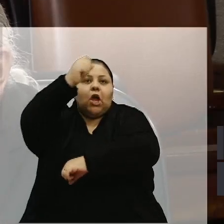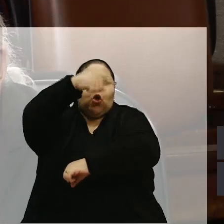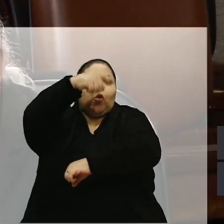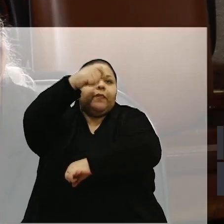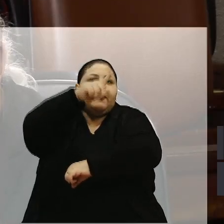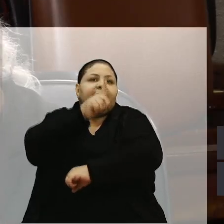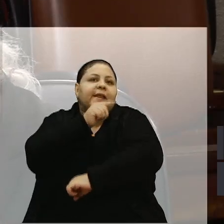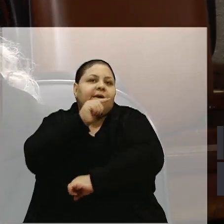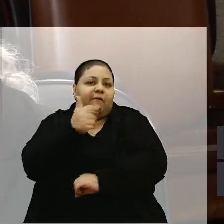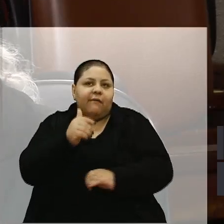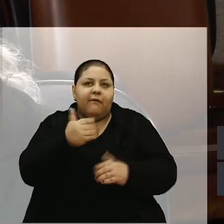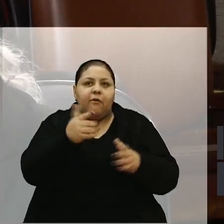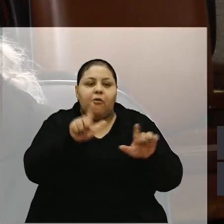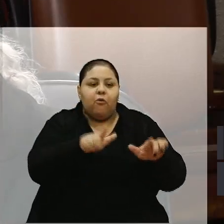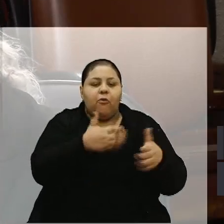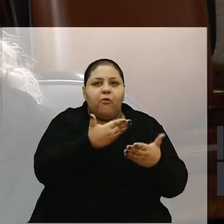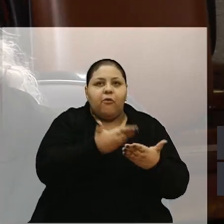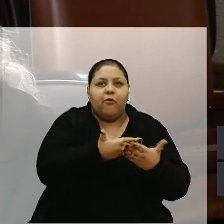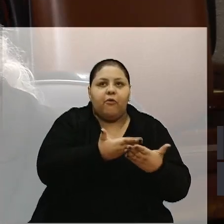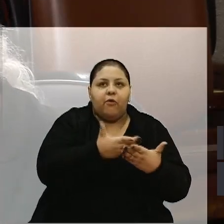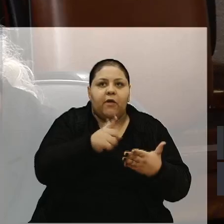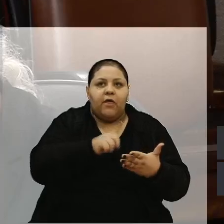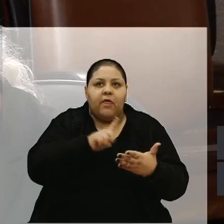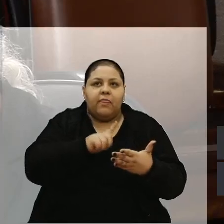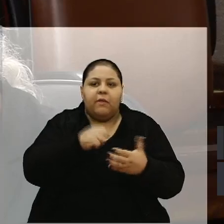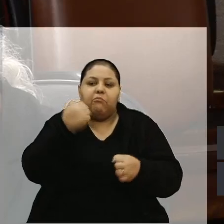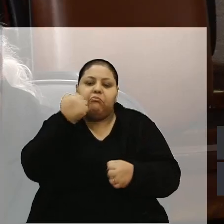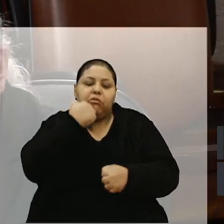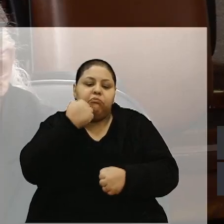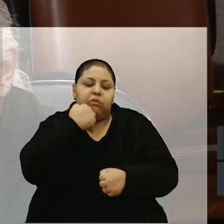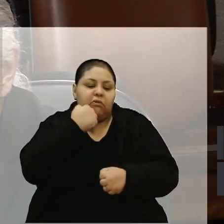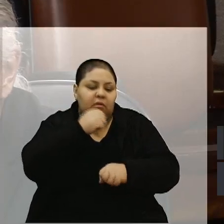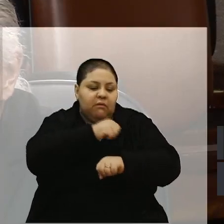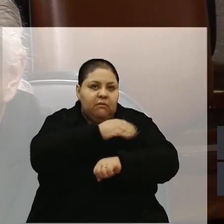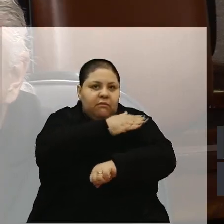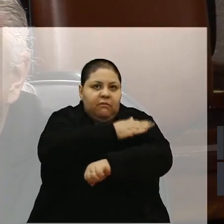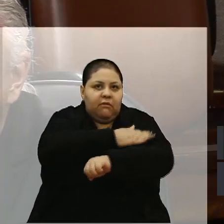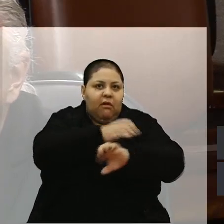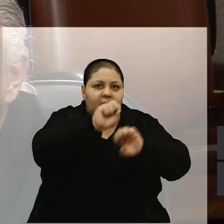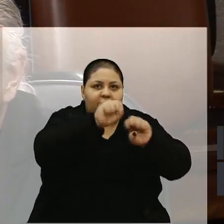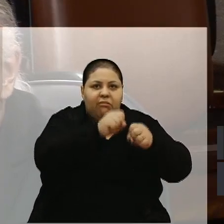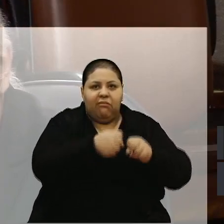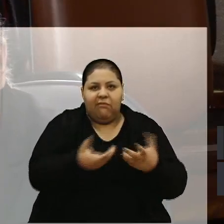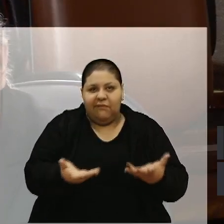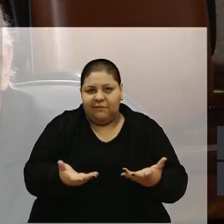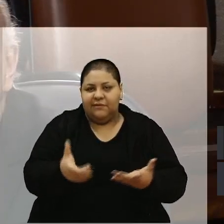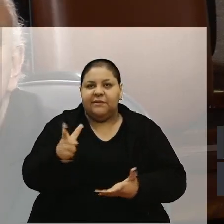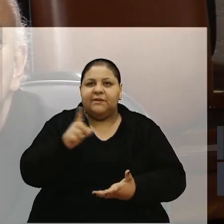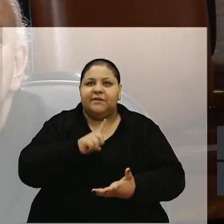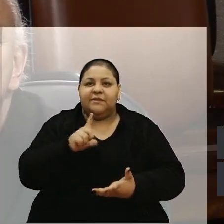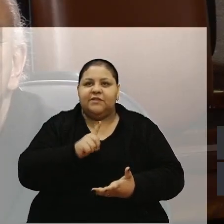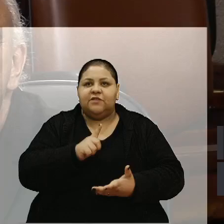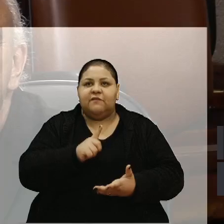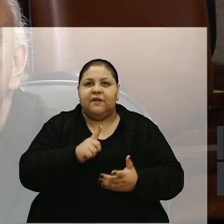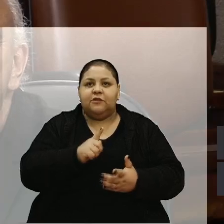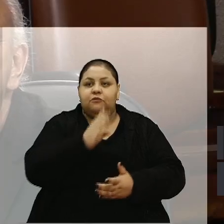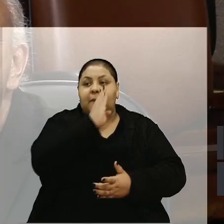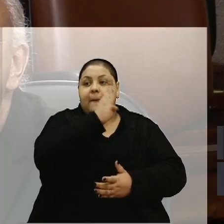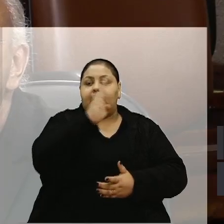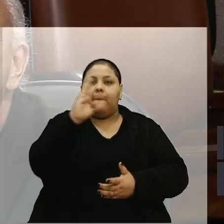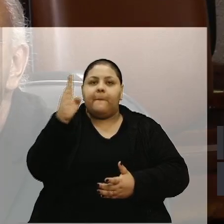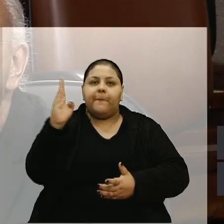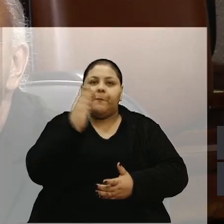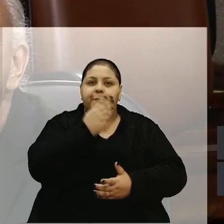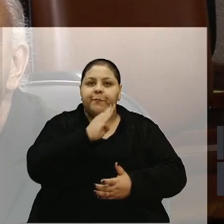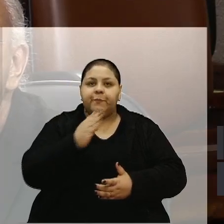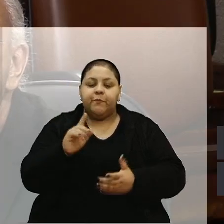de aula sem os parquês, tudo estourado, se tivesse uma biblioteca